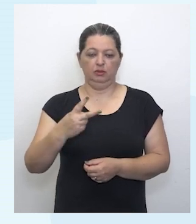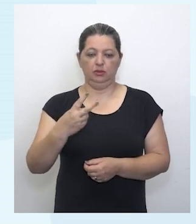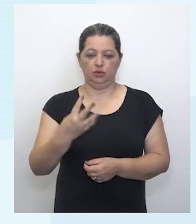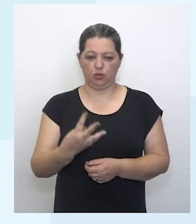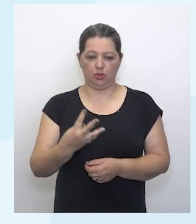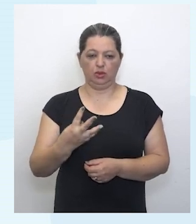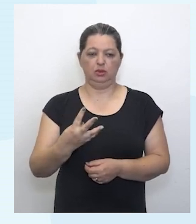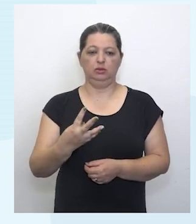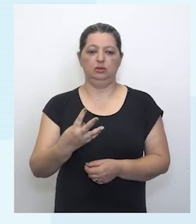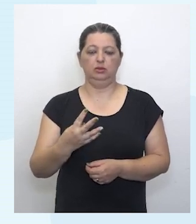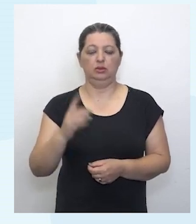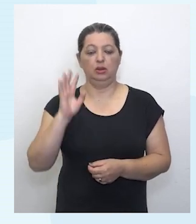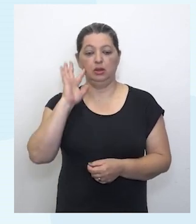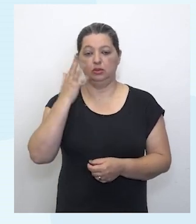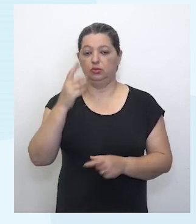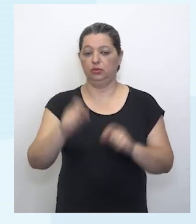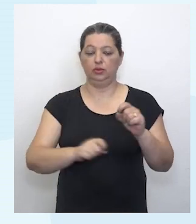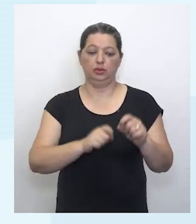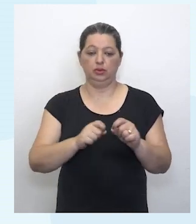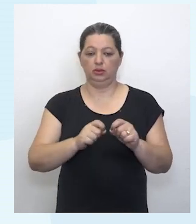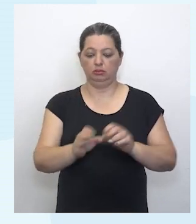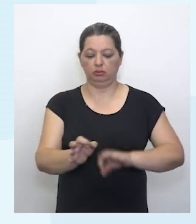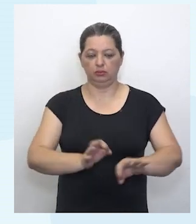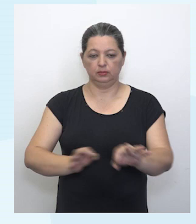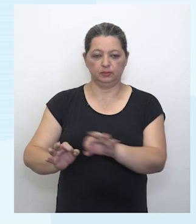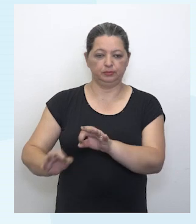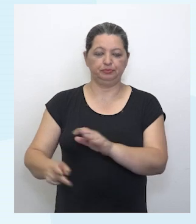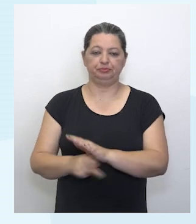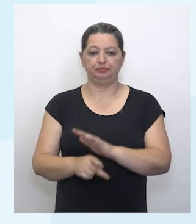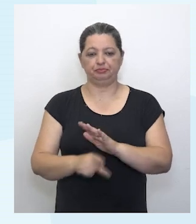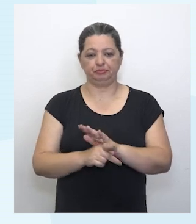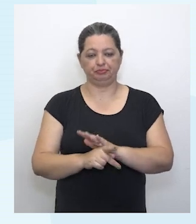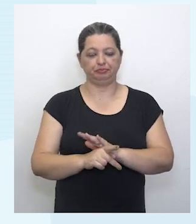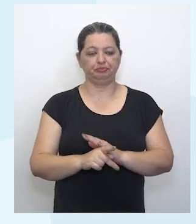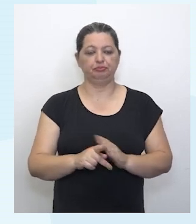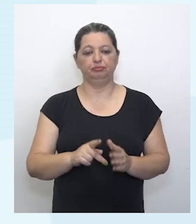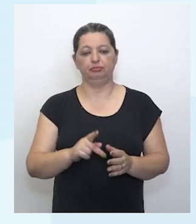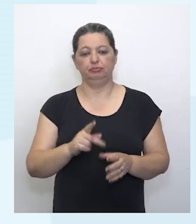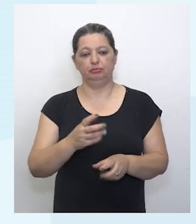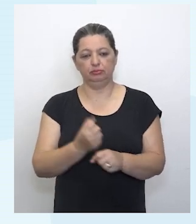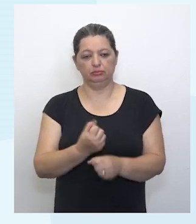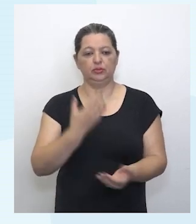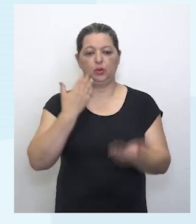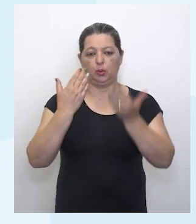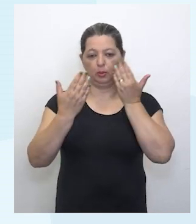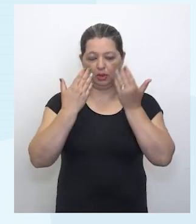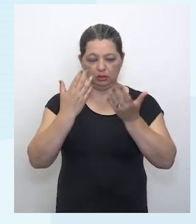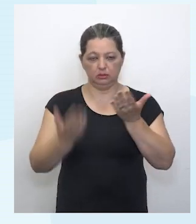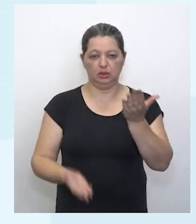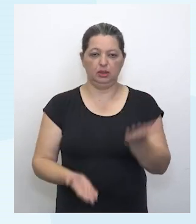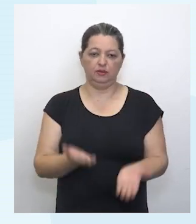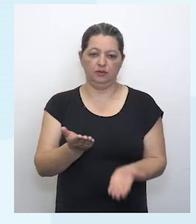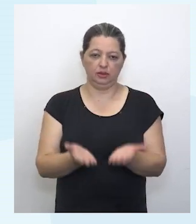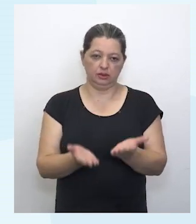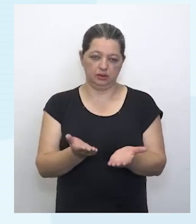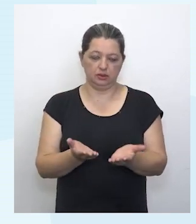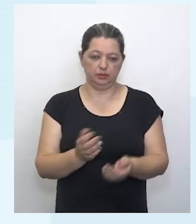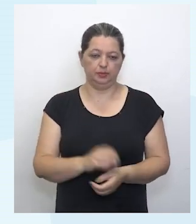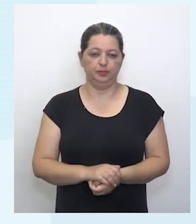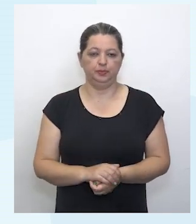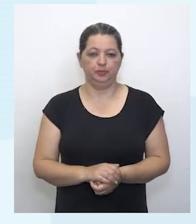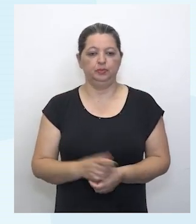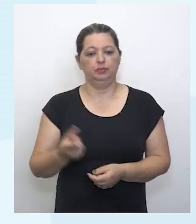EF03-MA24, que é resolver e elaborar situações, problemas, que envolva comparação e equivalência de